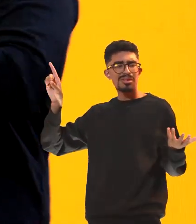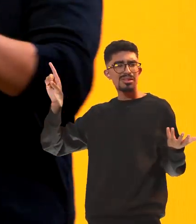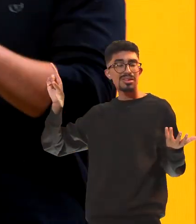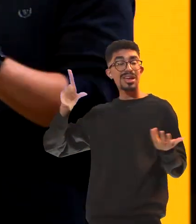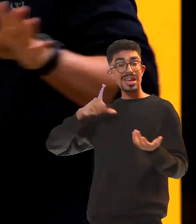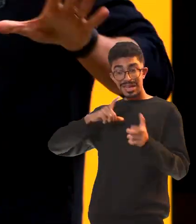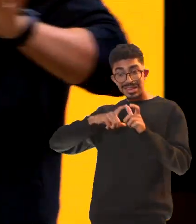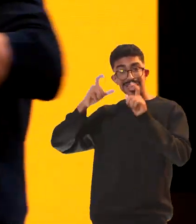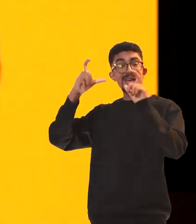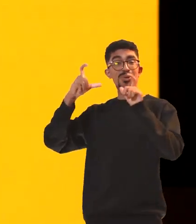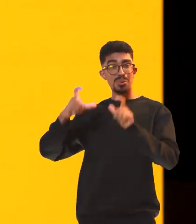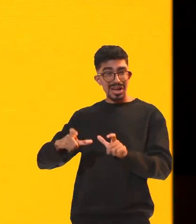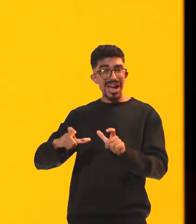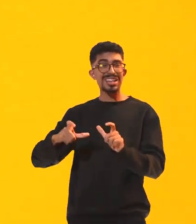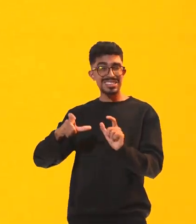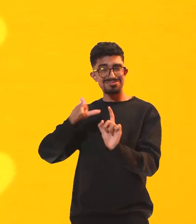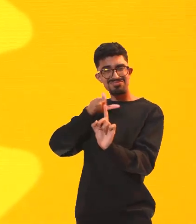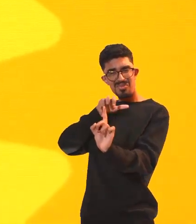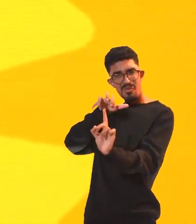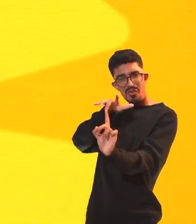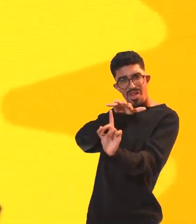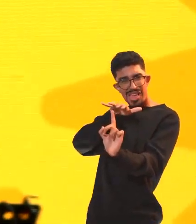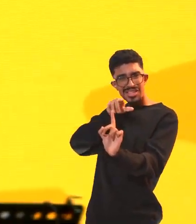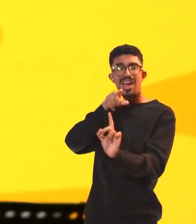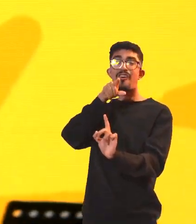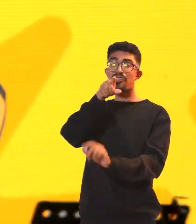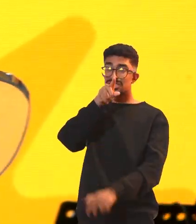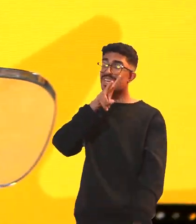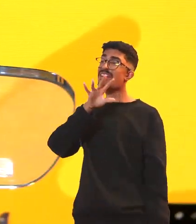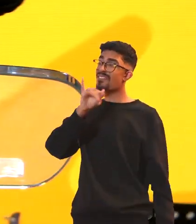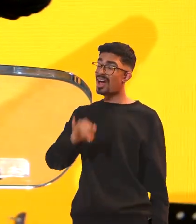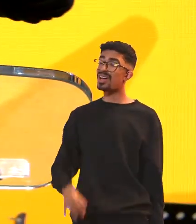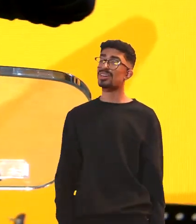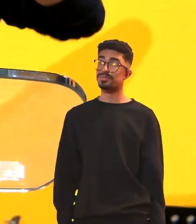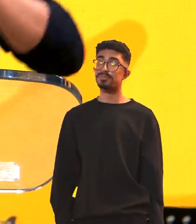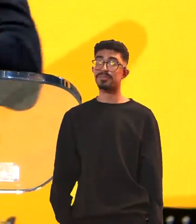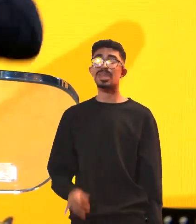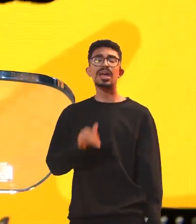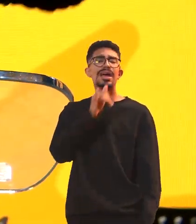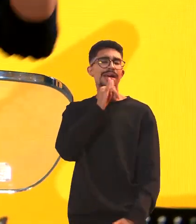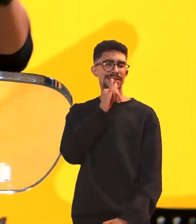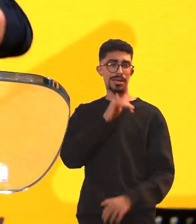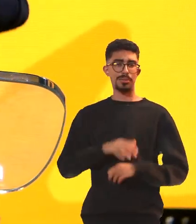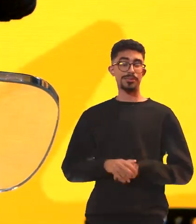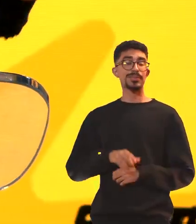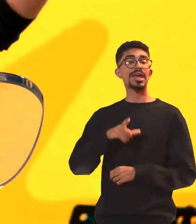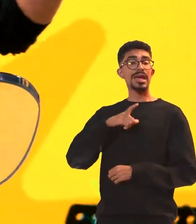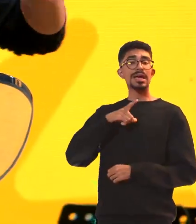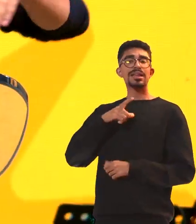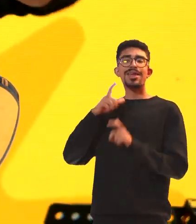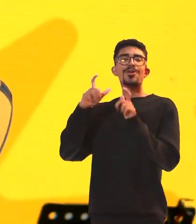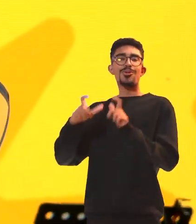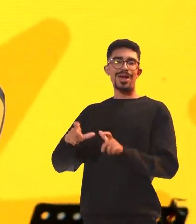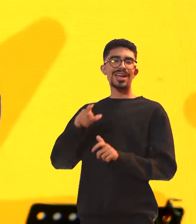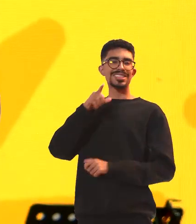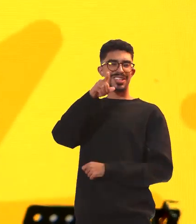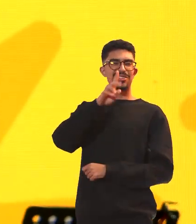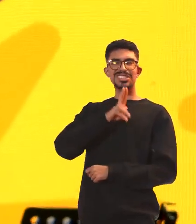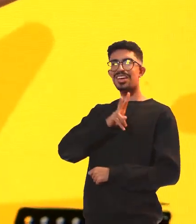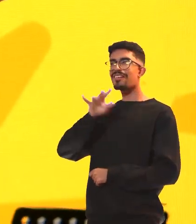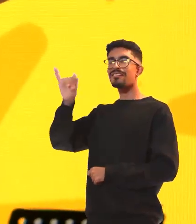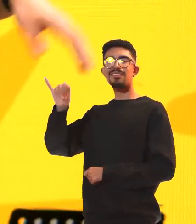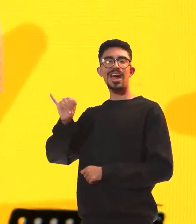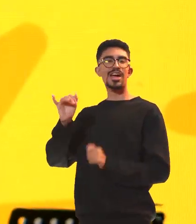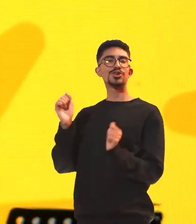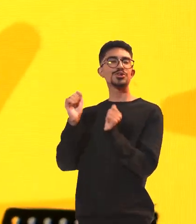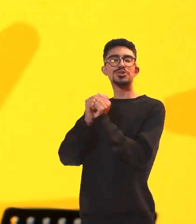Sabe, um círculo de amigos onde você vai e você se solta. Aqui eu tô de boa. Aqui todo mundo me conhece faz